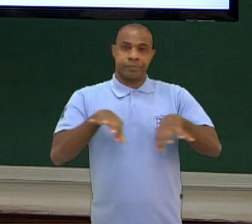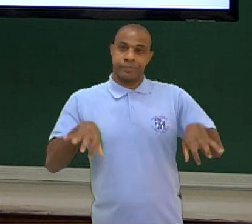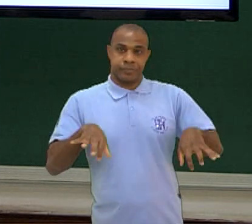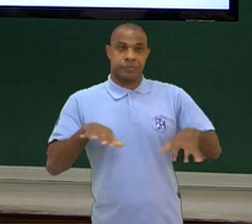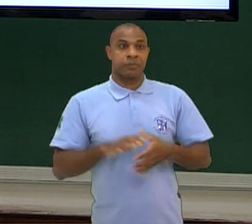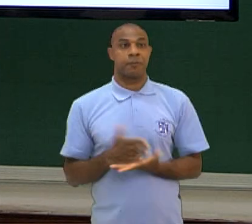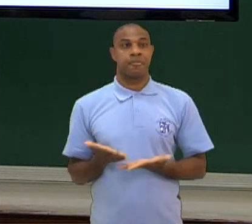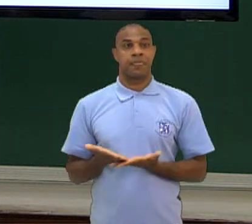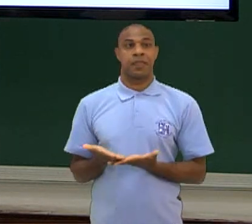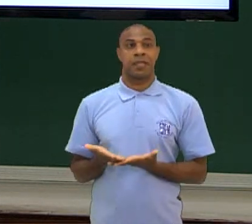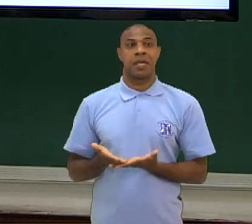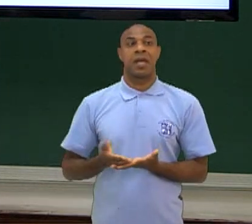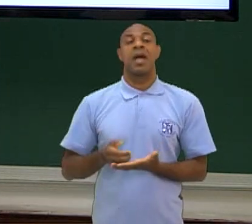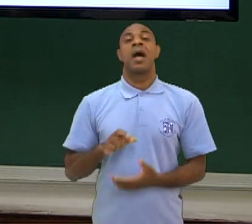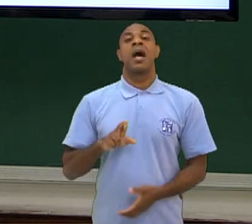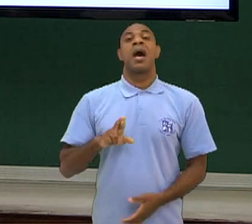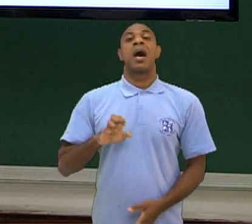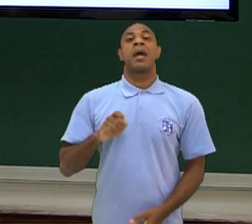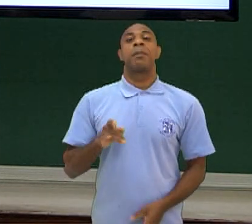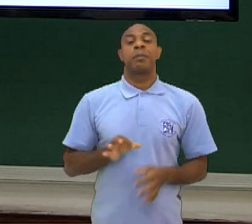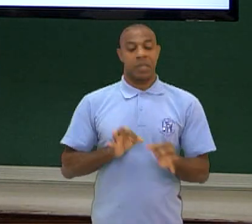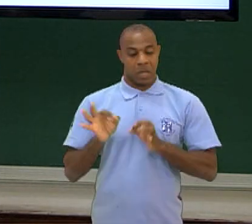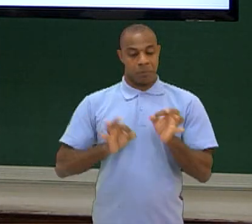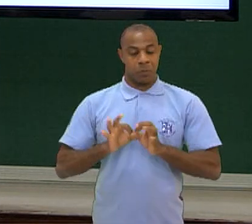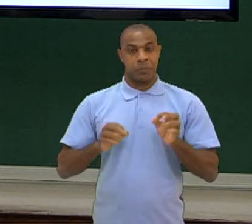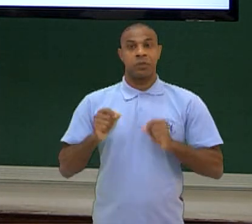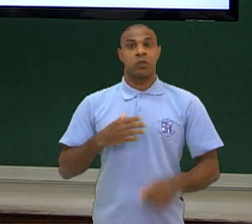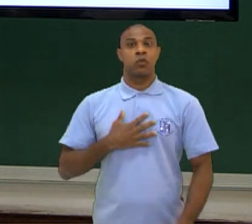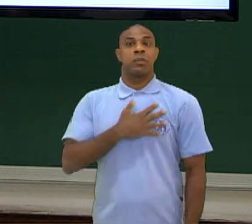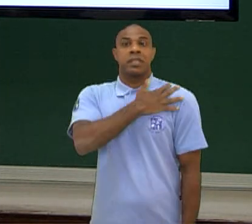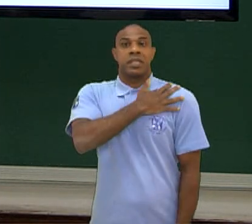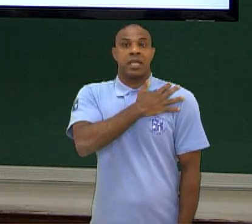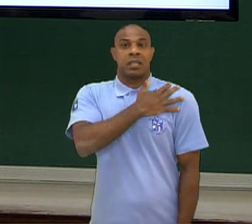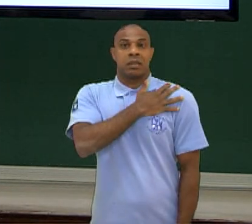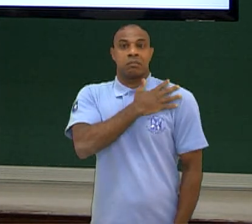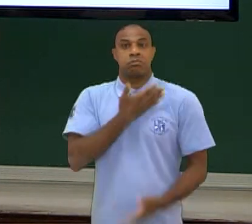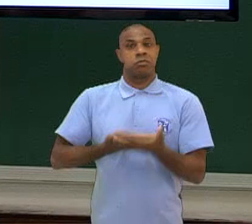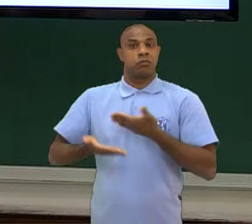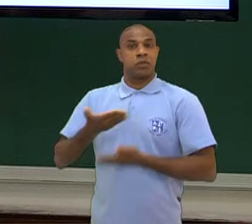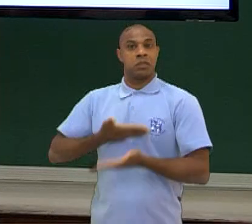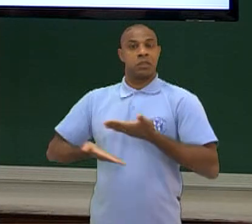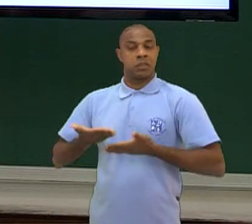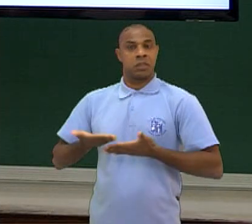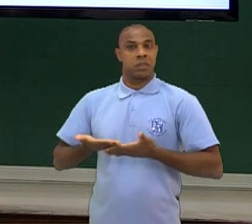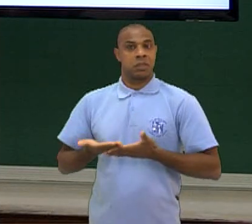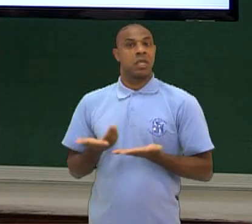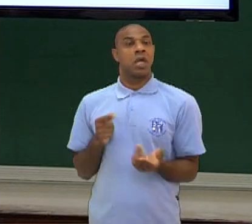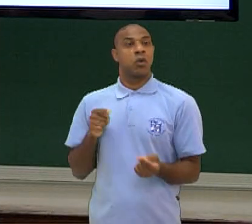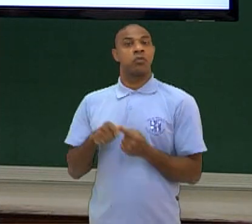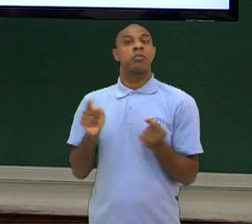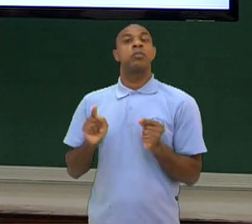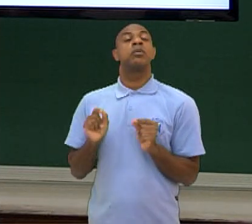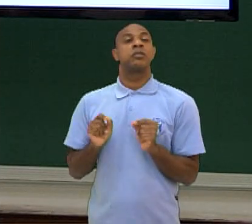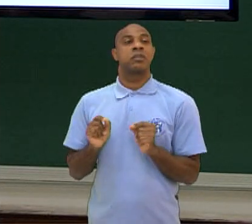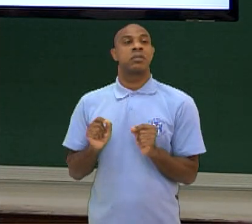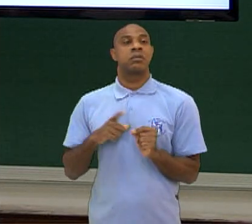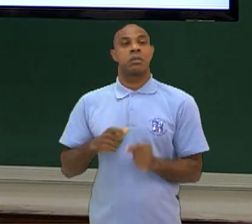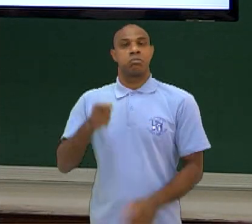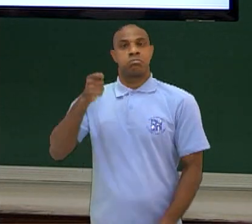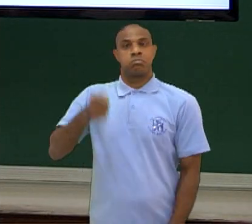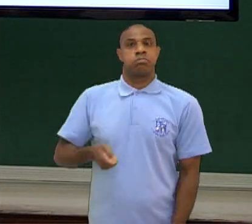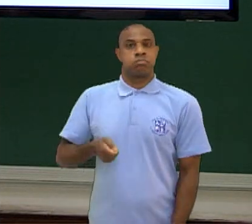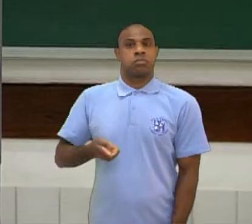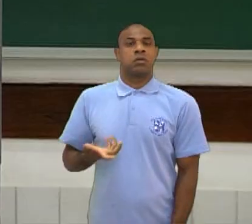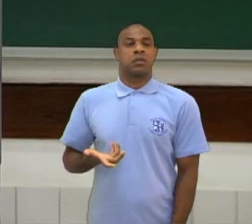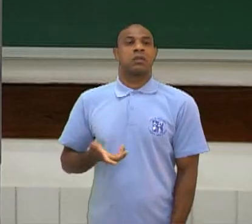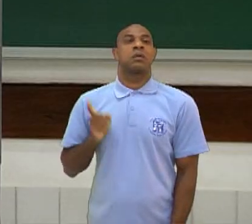A República ela é um projeto dos militares envolvidos com um tipo de doutrina política chamada positivismo.